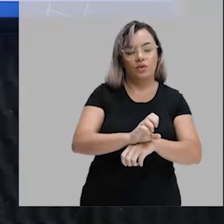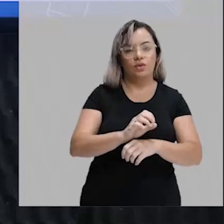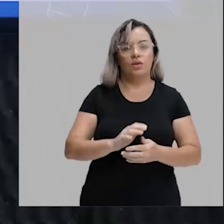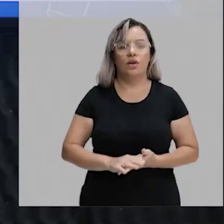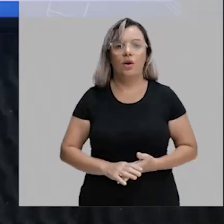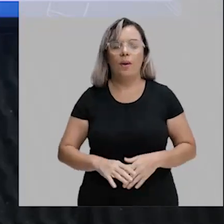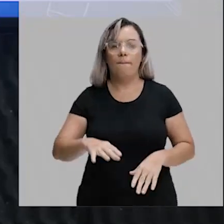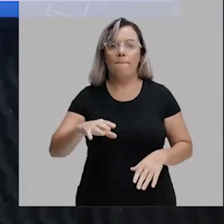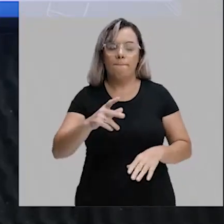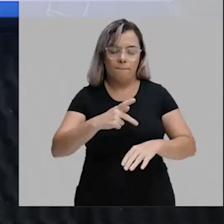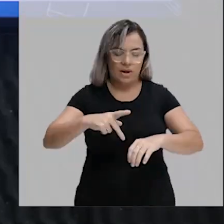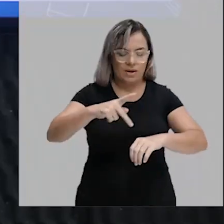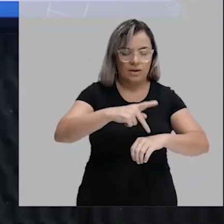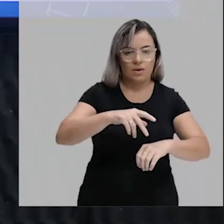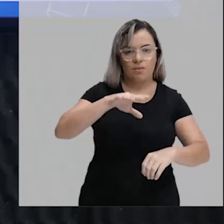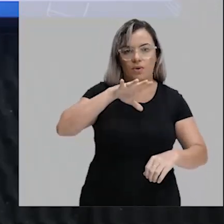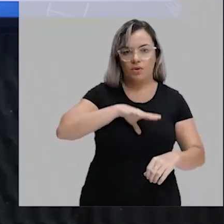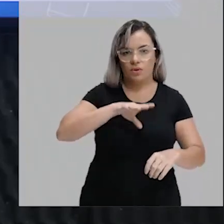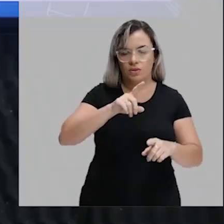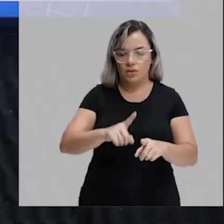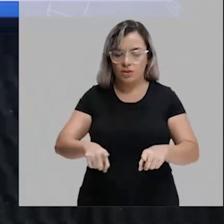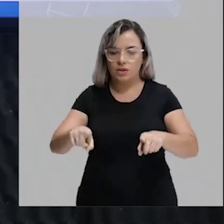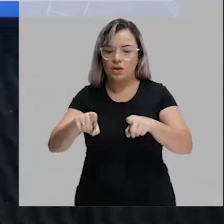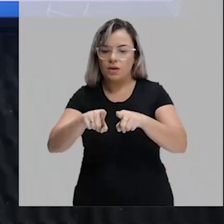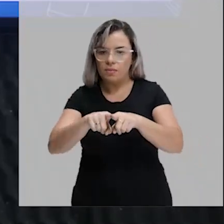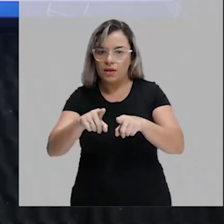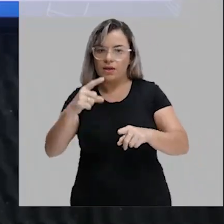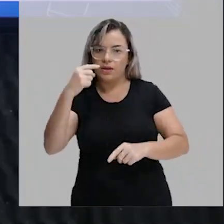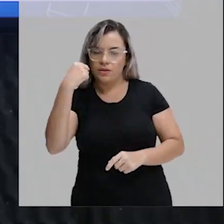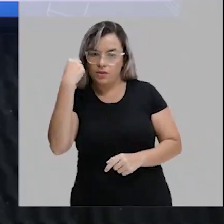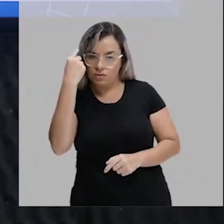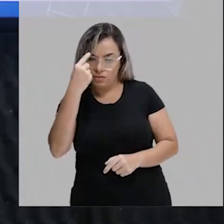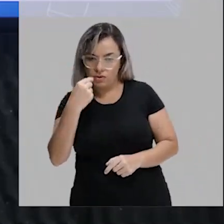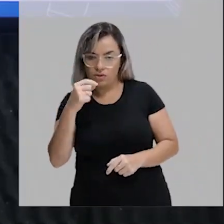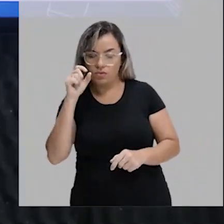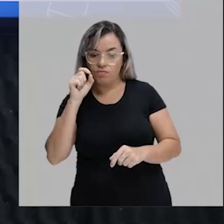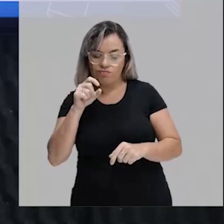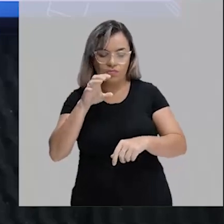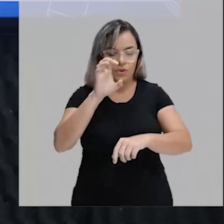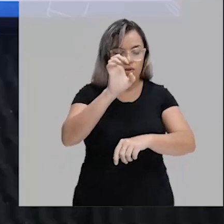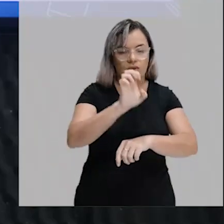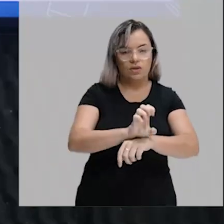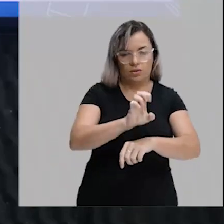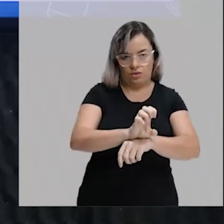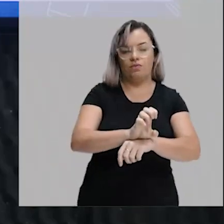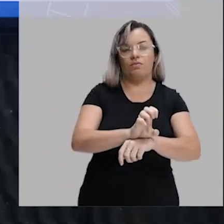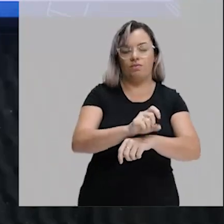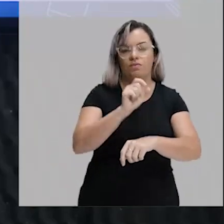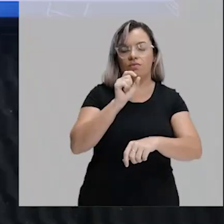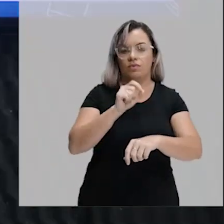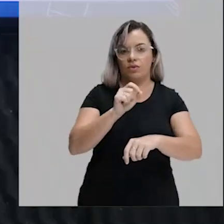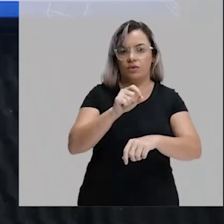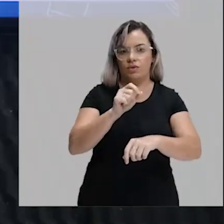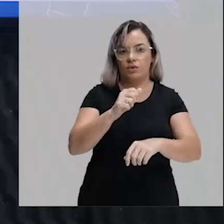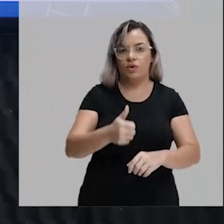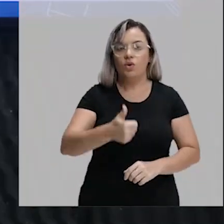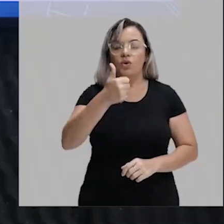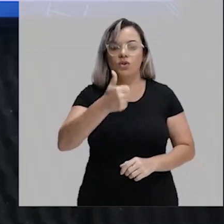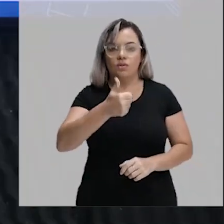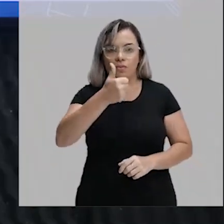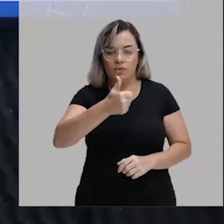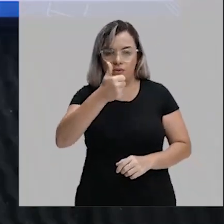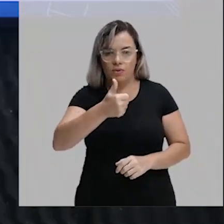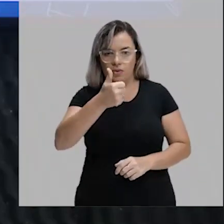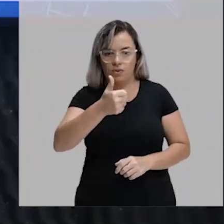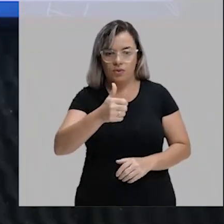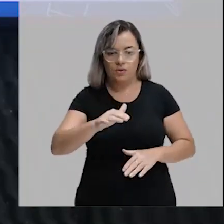seja, Portugal e Espanha. Afinal de contas, os estados ibéricos, eles foram os pioneiros